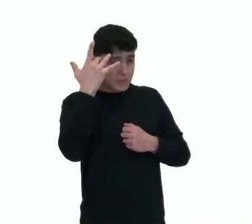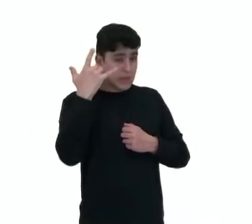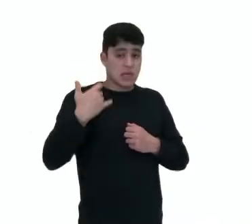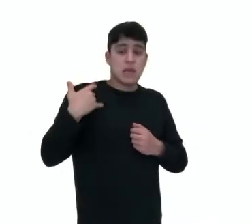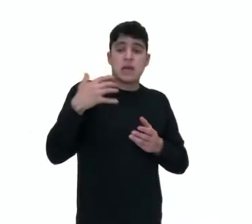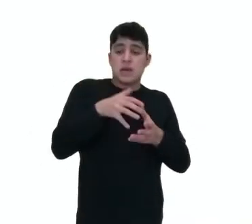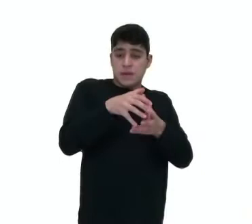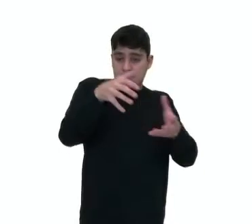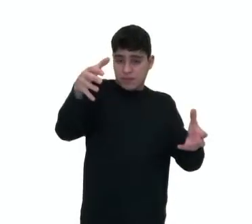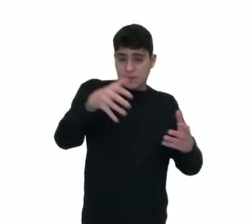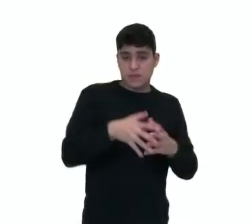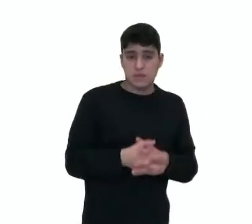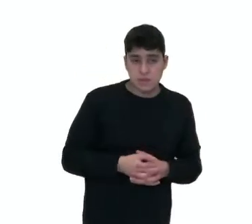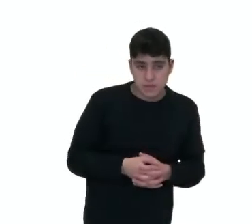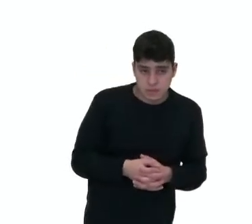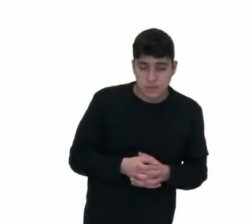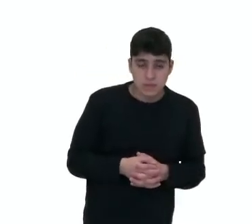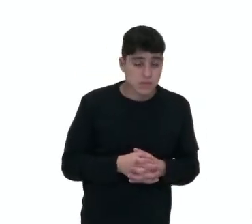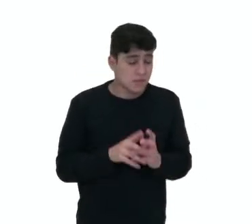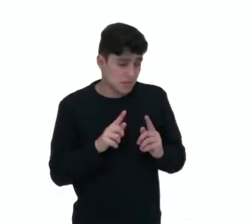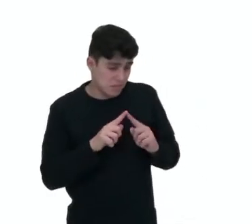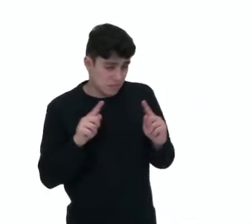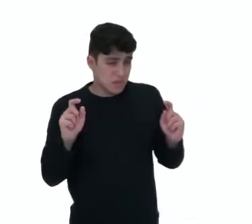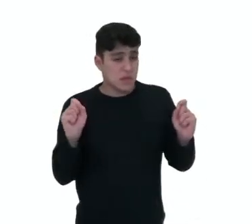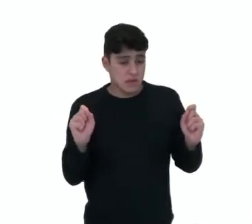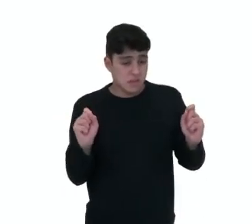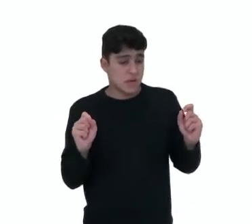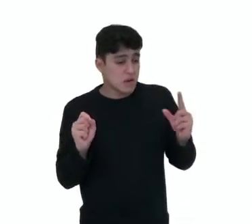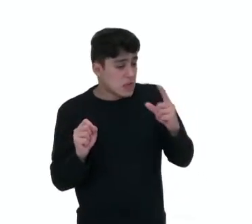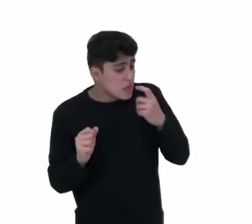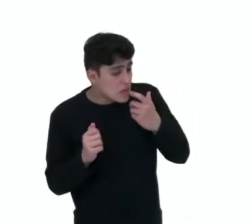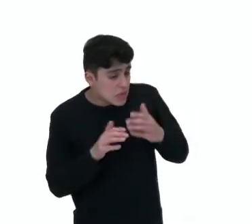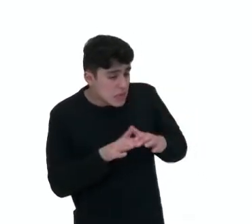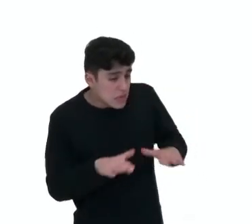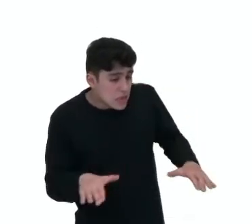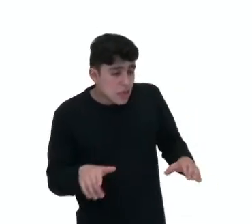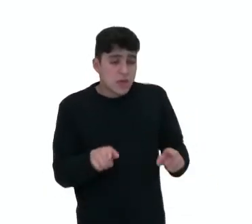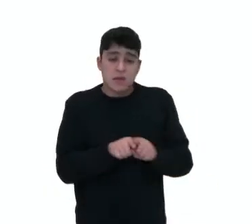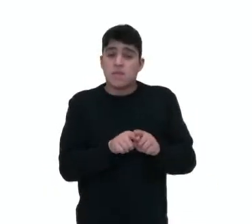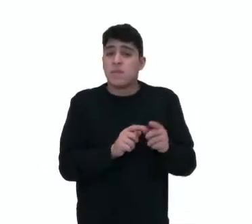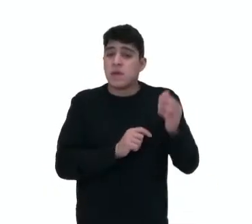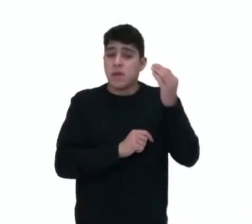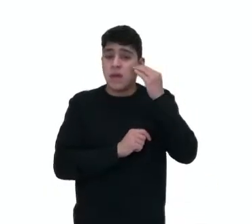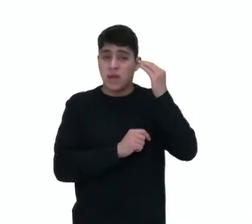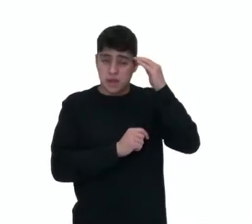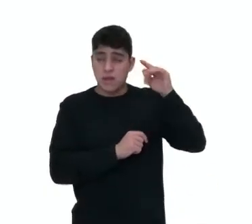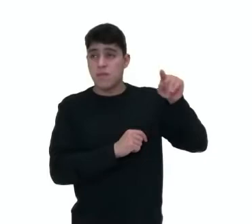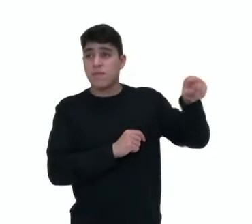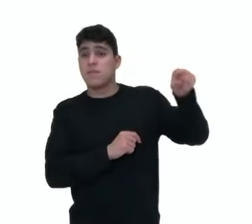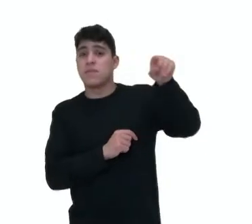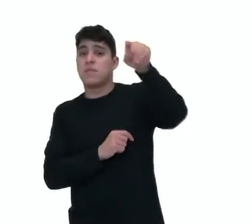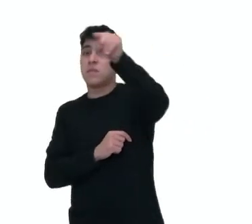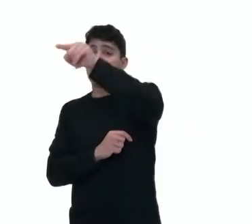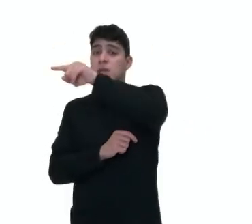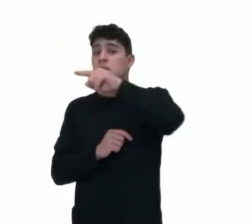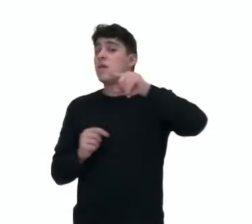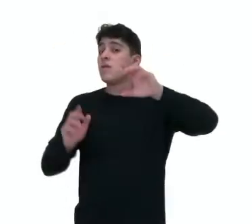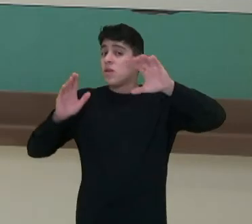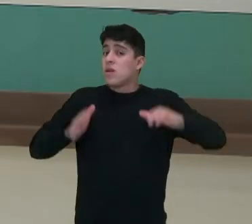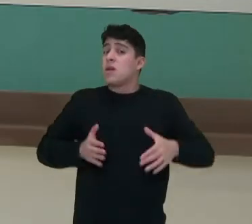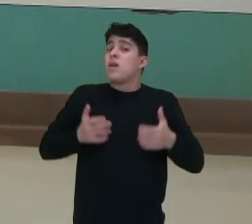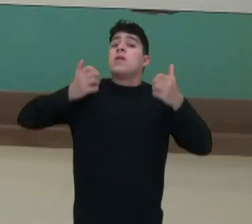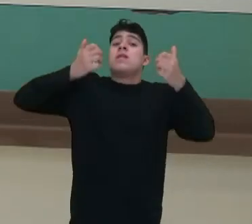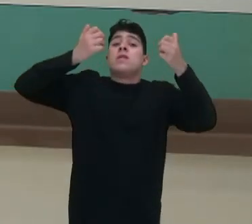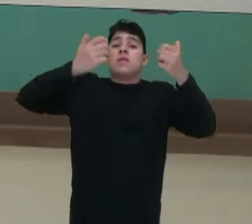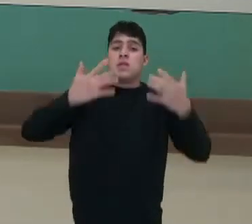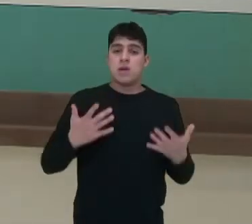mais avançada. Entretanto, pode atingir crianças e também adolescentes. Então, nós já falamos sobre isso. Não é